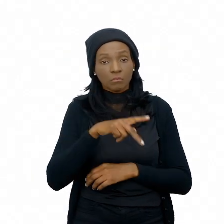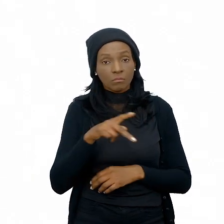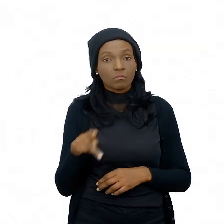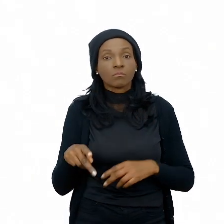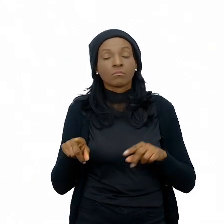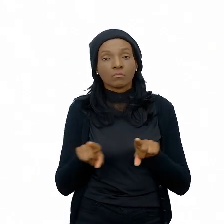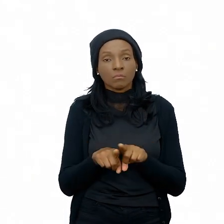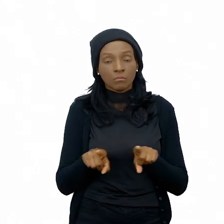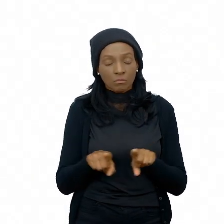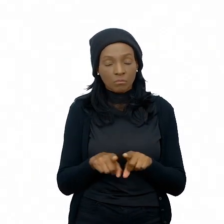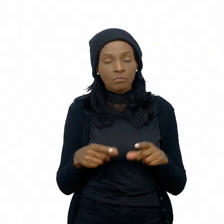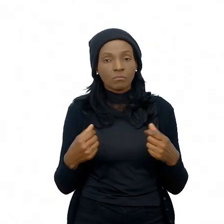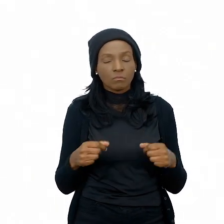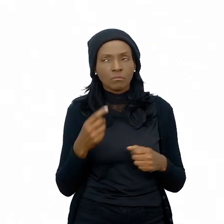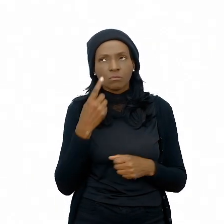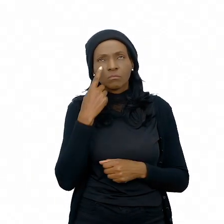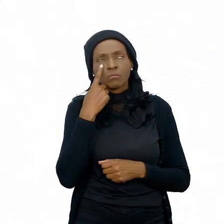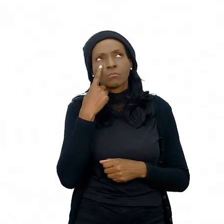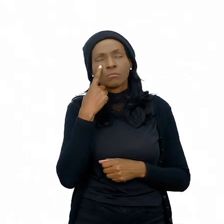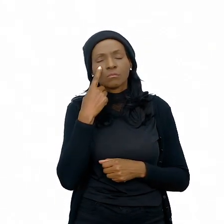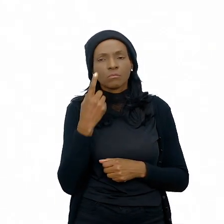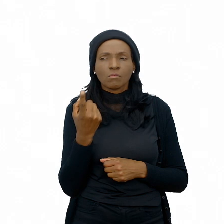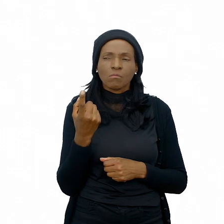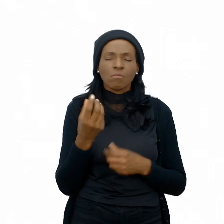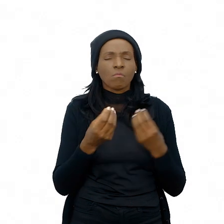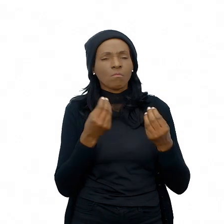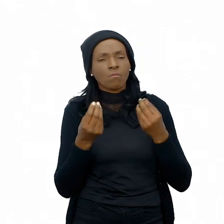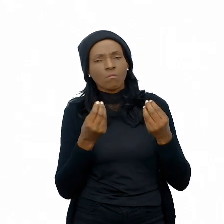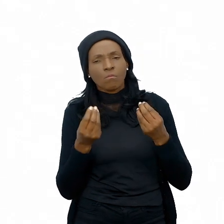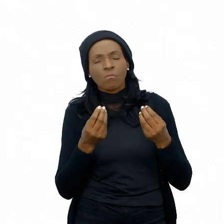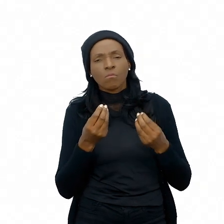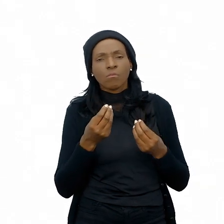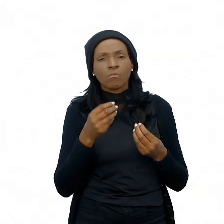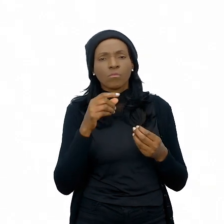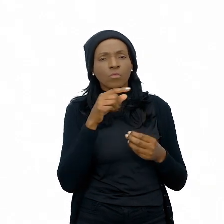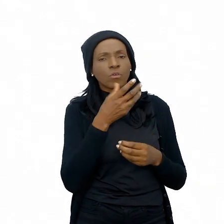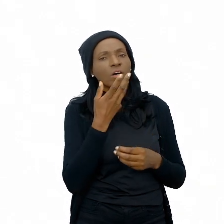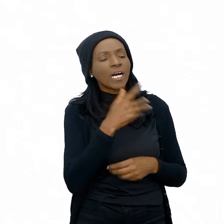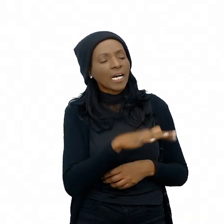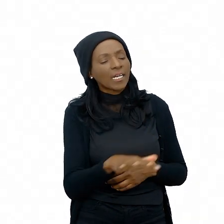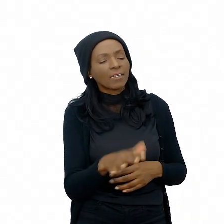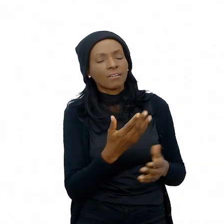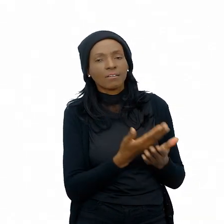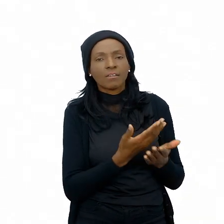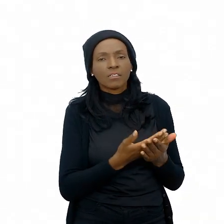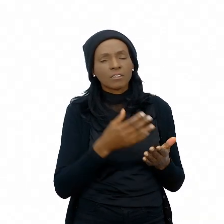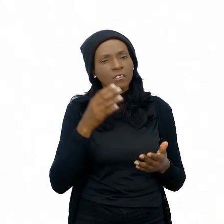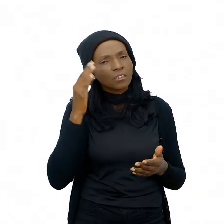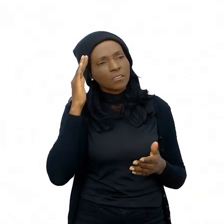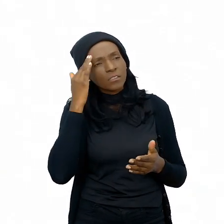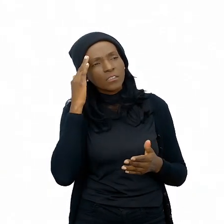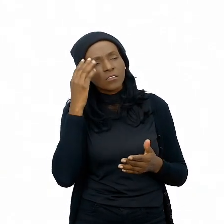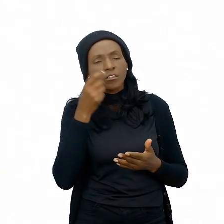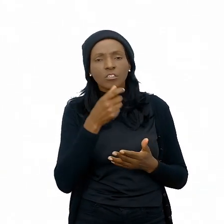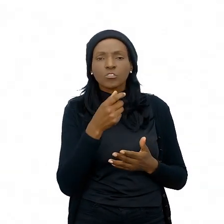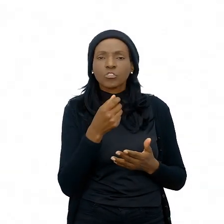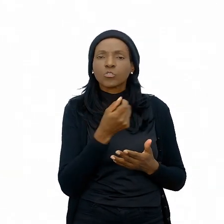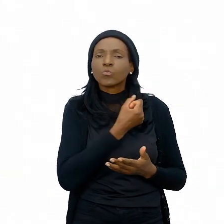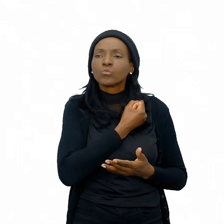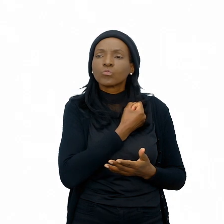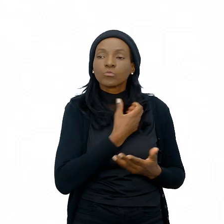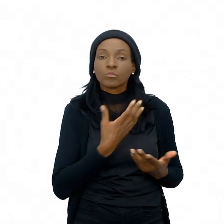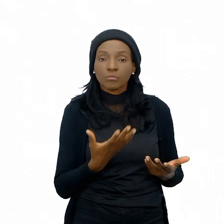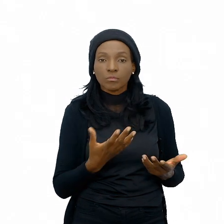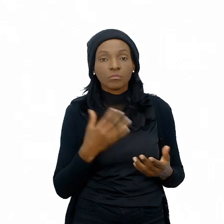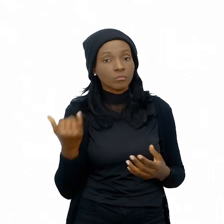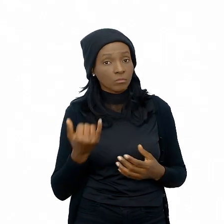também possa ver a quantas anda o conhecimento das crianças sobre a escrita de números. Para isso